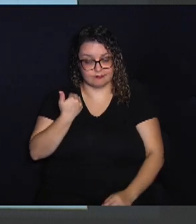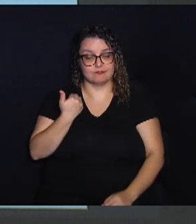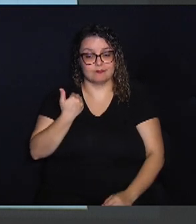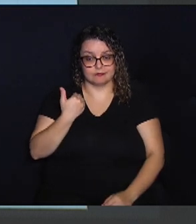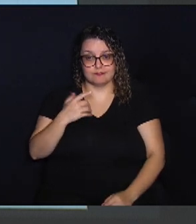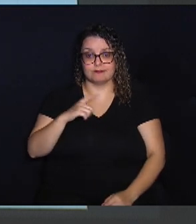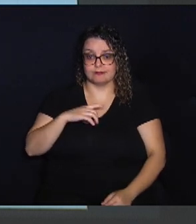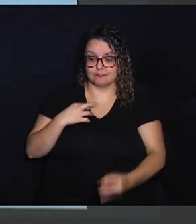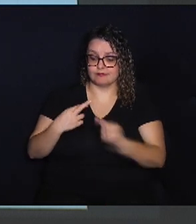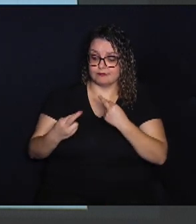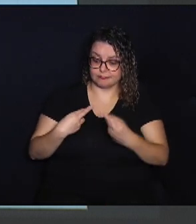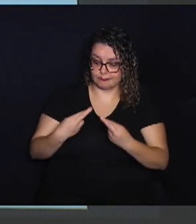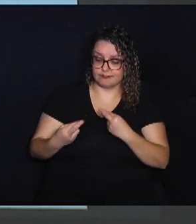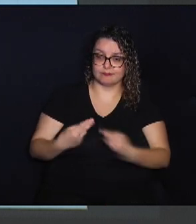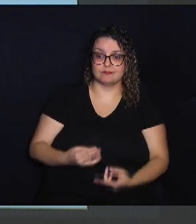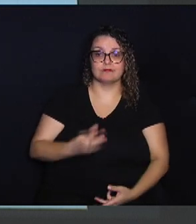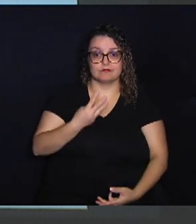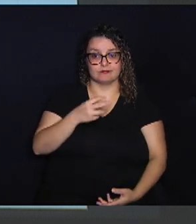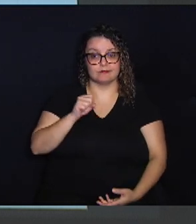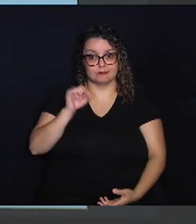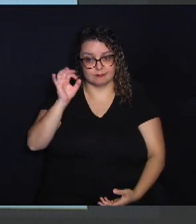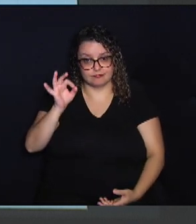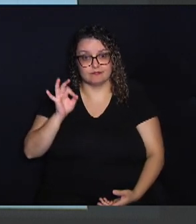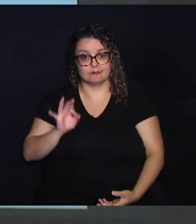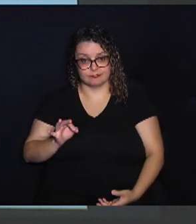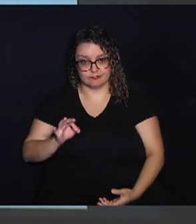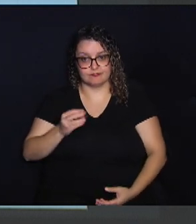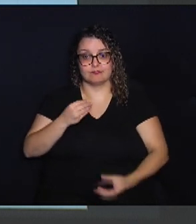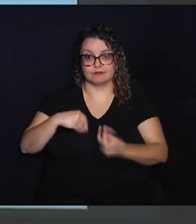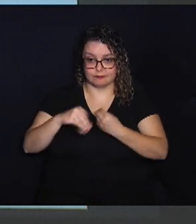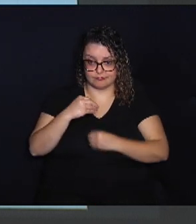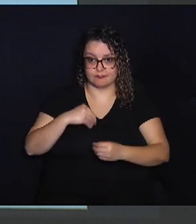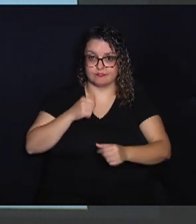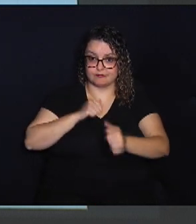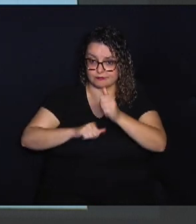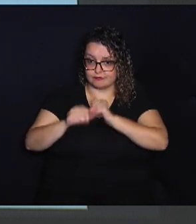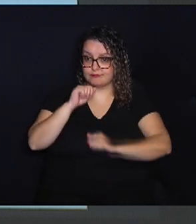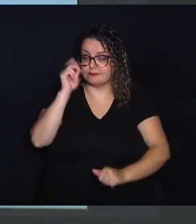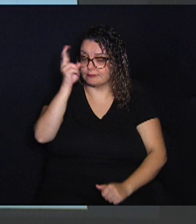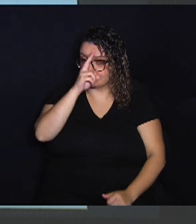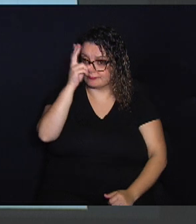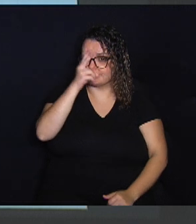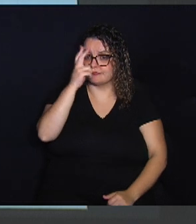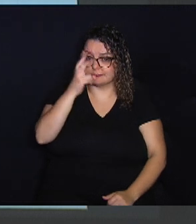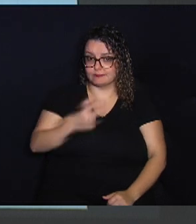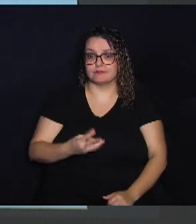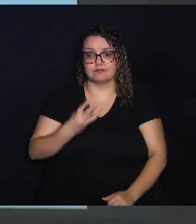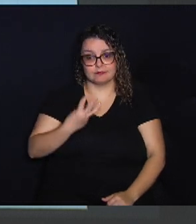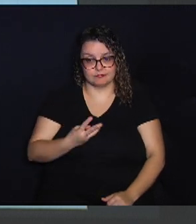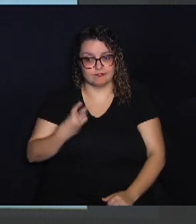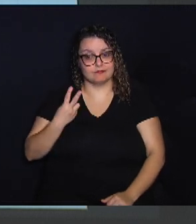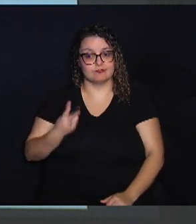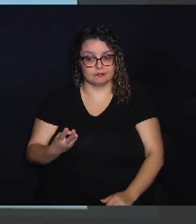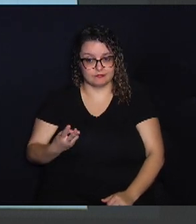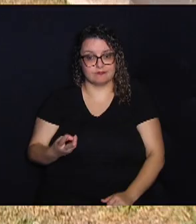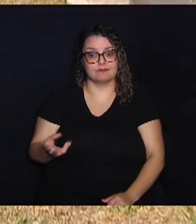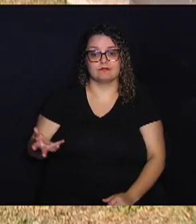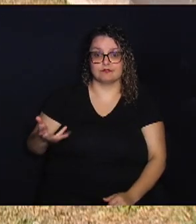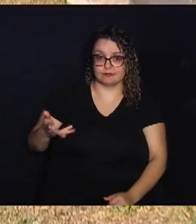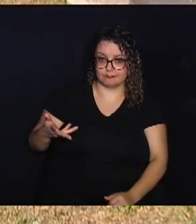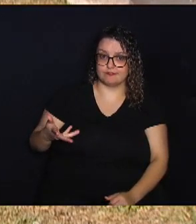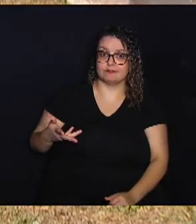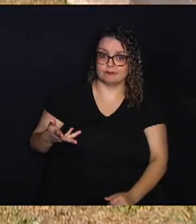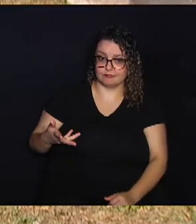em rodovias, 38% envolviam o consumo de álcool e 32% a velocidade.